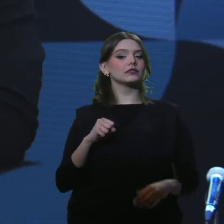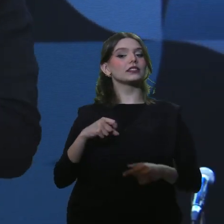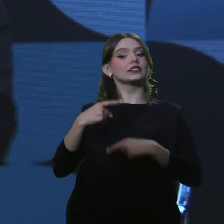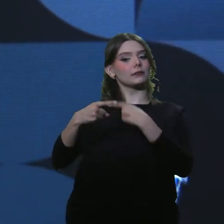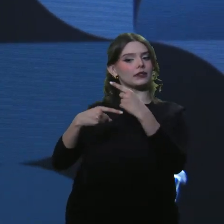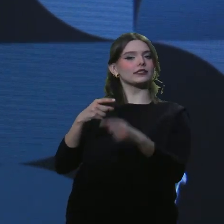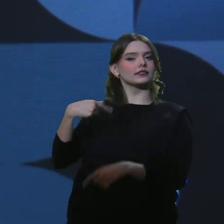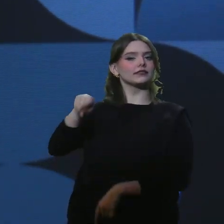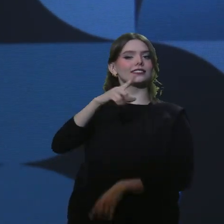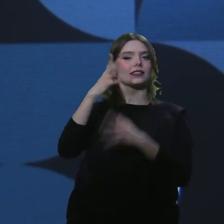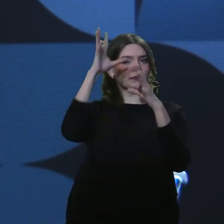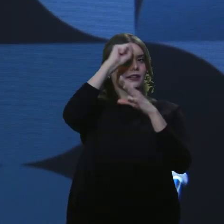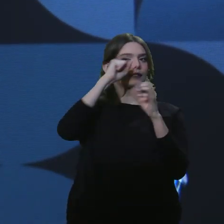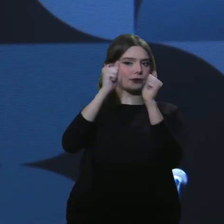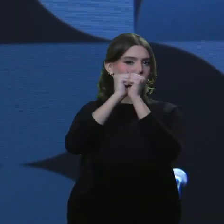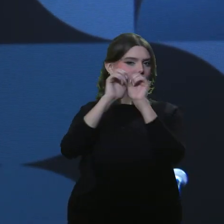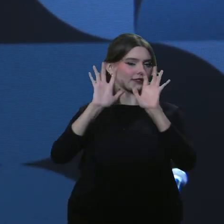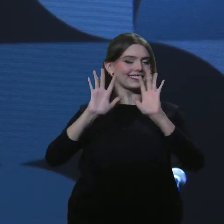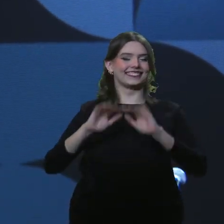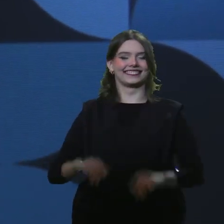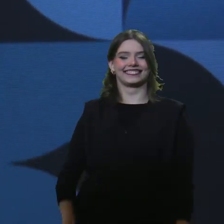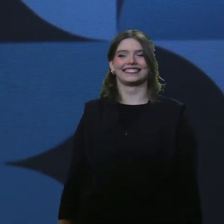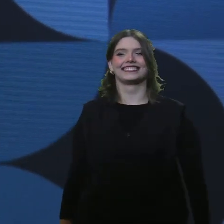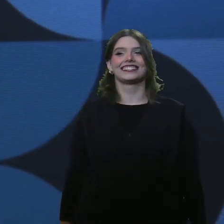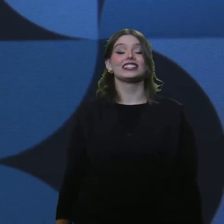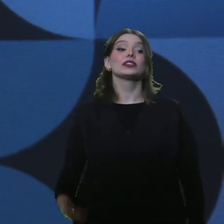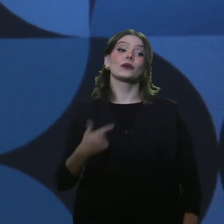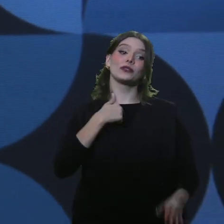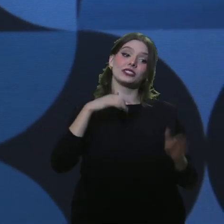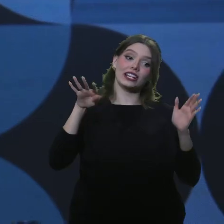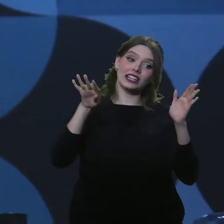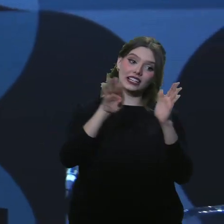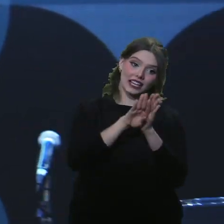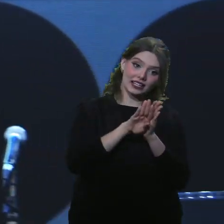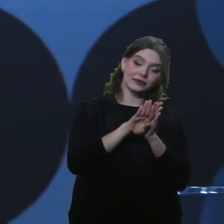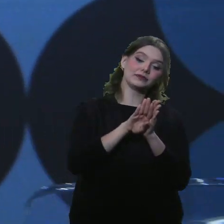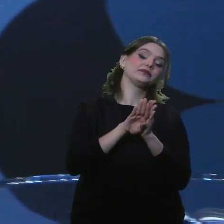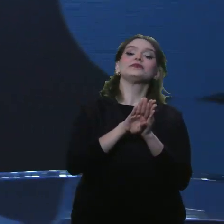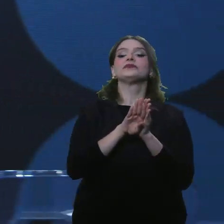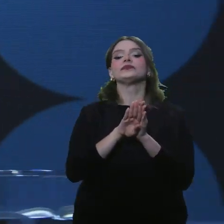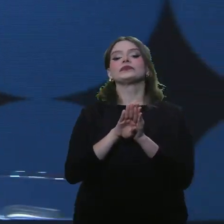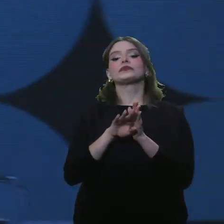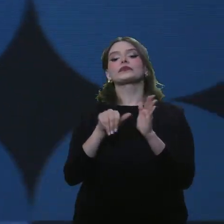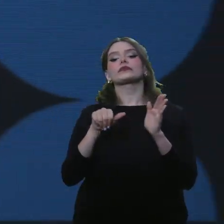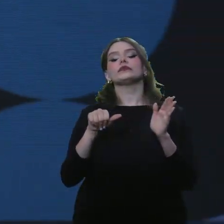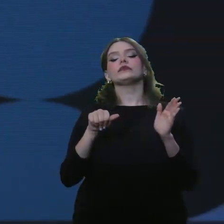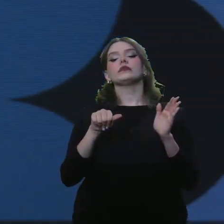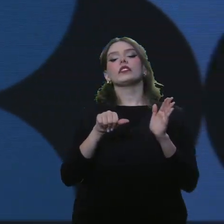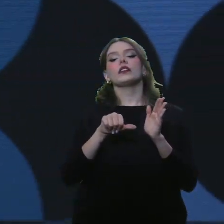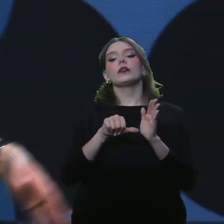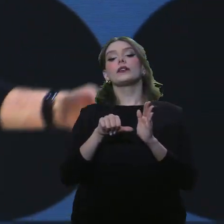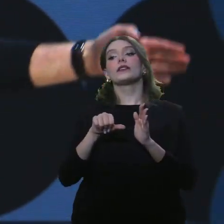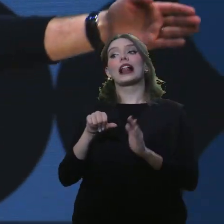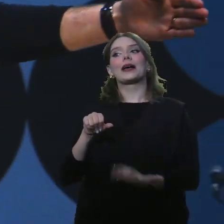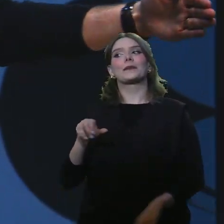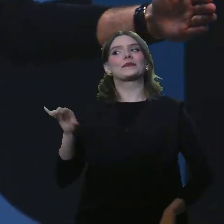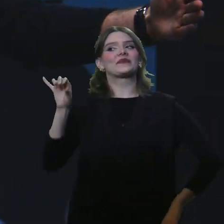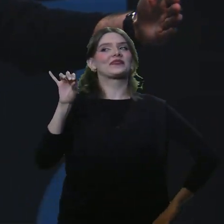vocês. Vocês já estão formados. Cheguei lá, aí quando a primeira vez você fala assim,